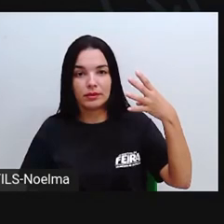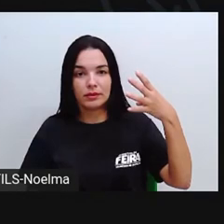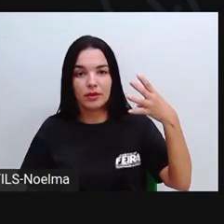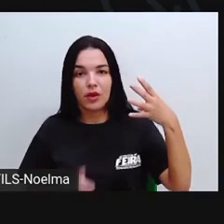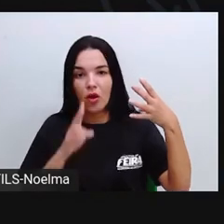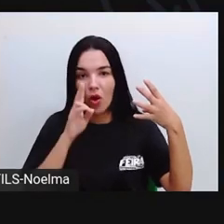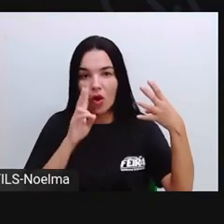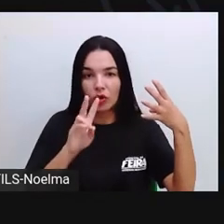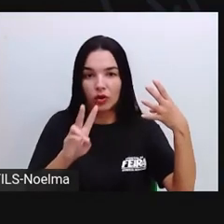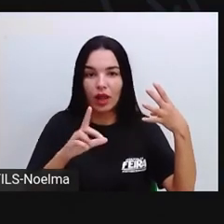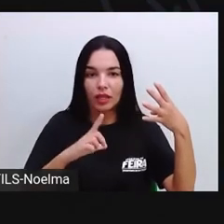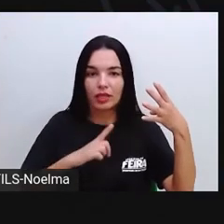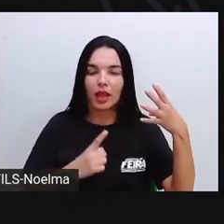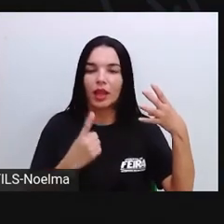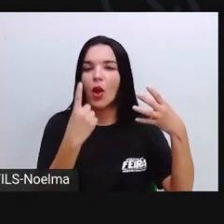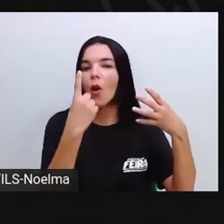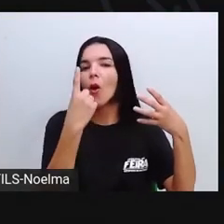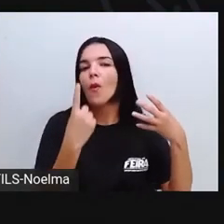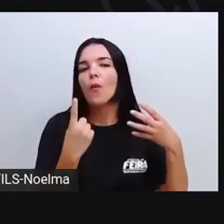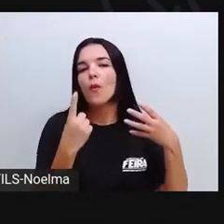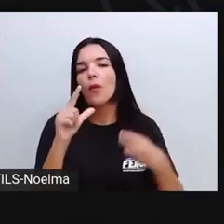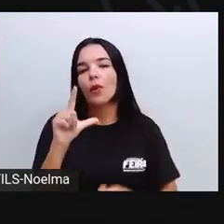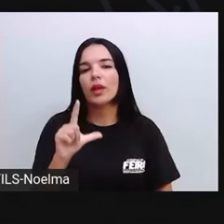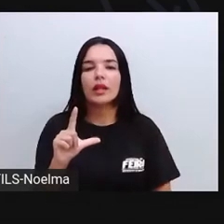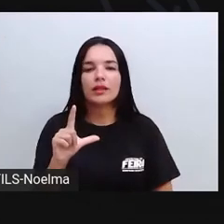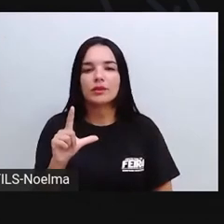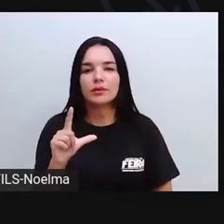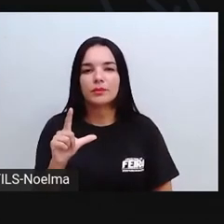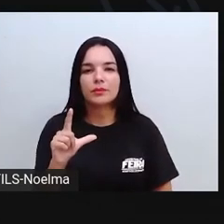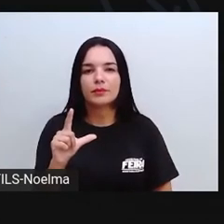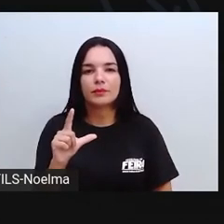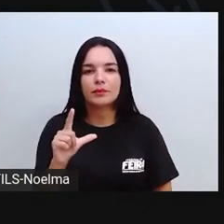Aqui nós temos, ó,